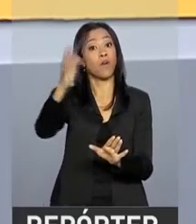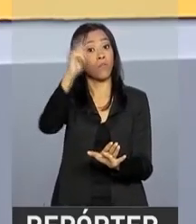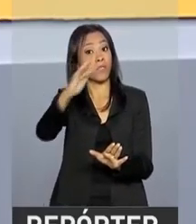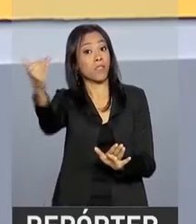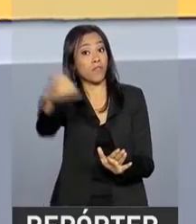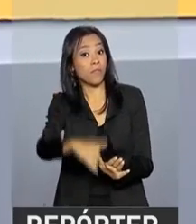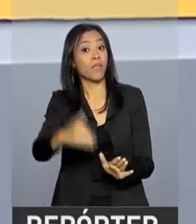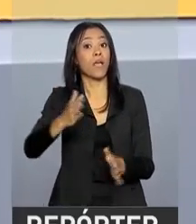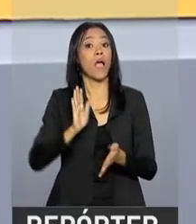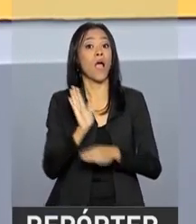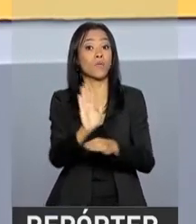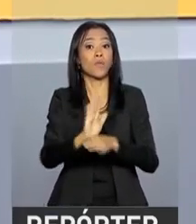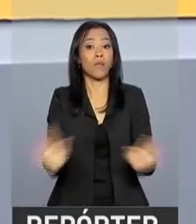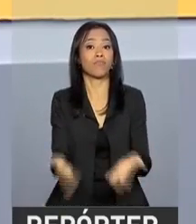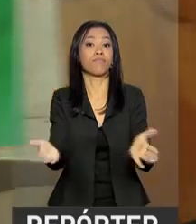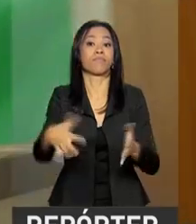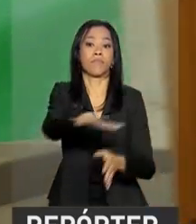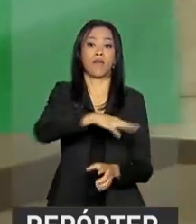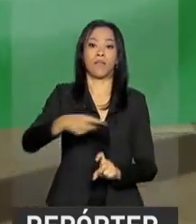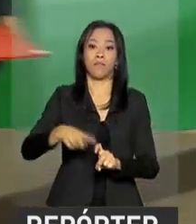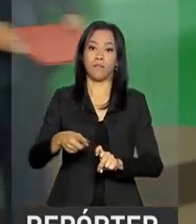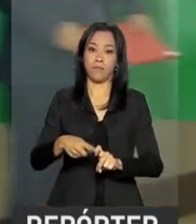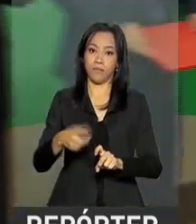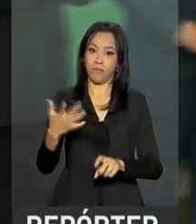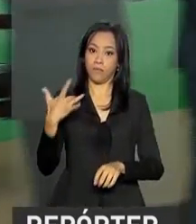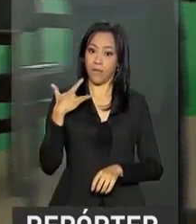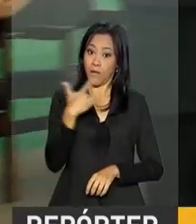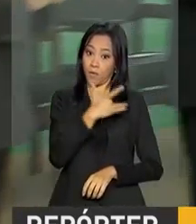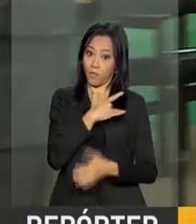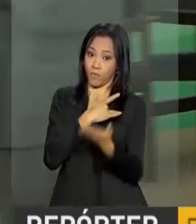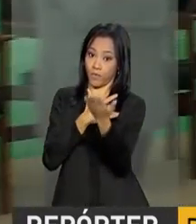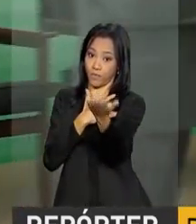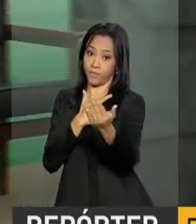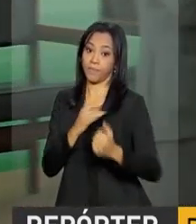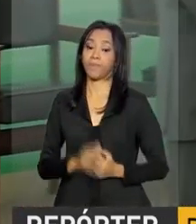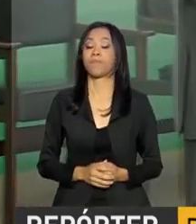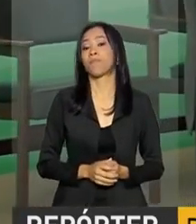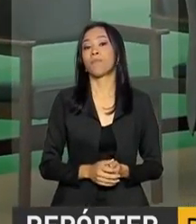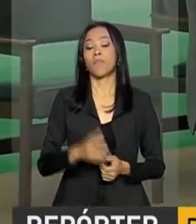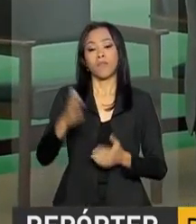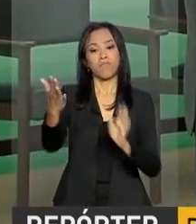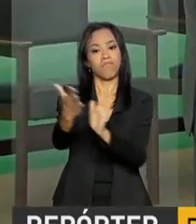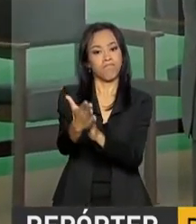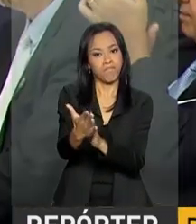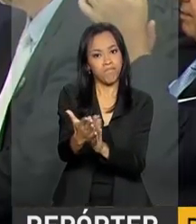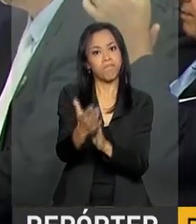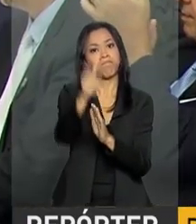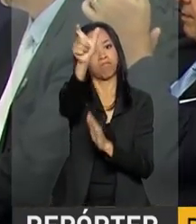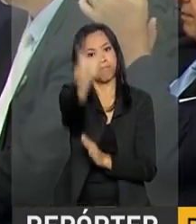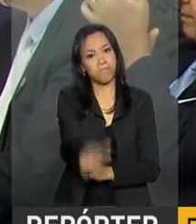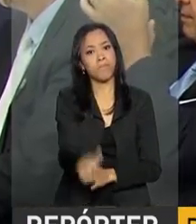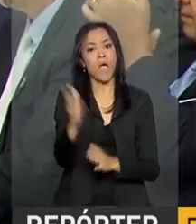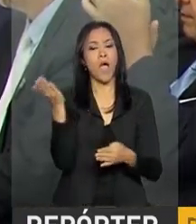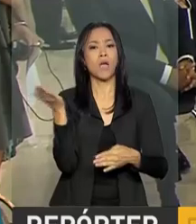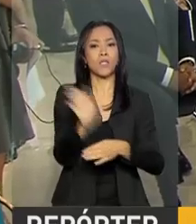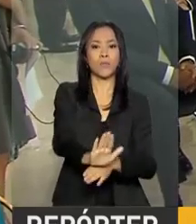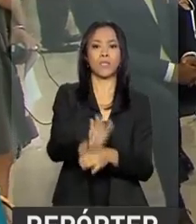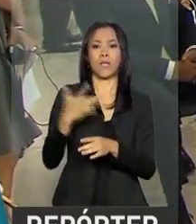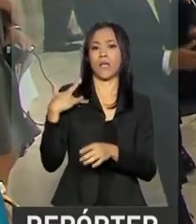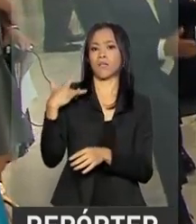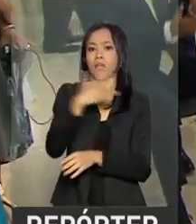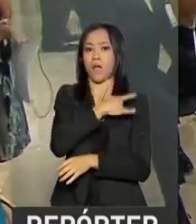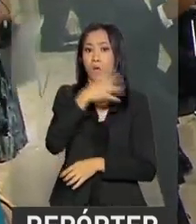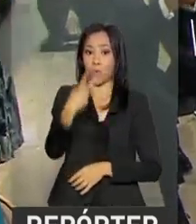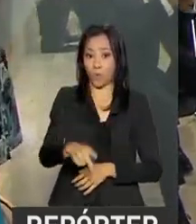o setor de saúde uma homenagem pelo esforço em contribuir com a saúde pública brasileira